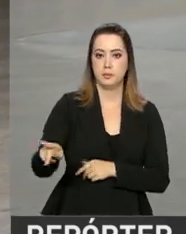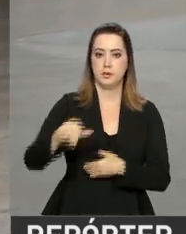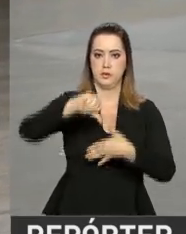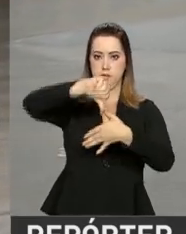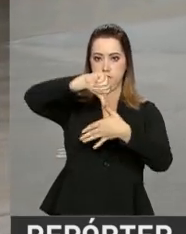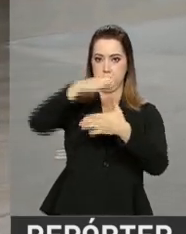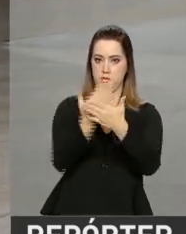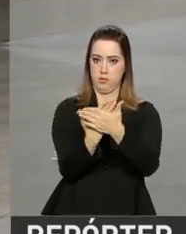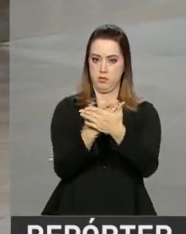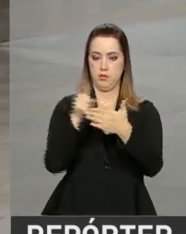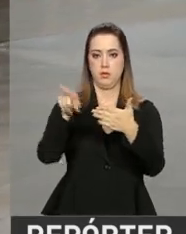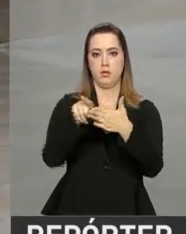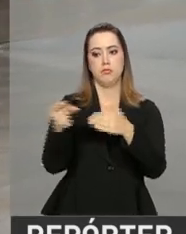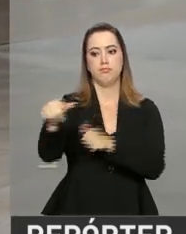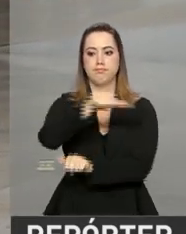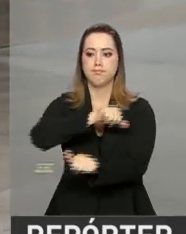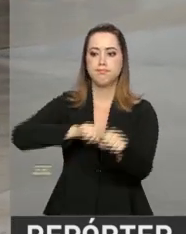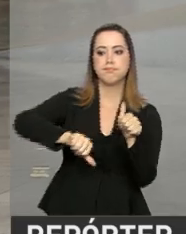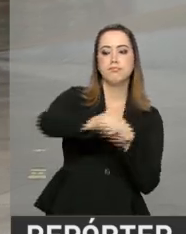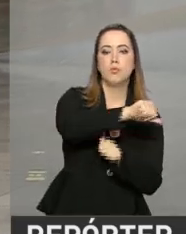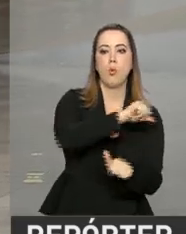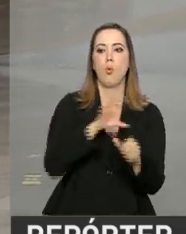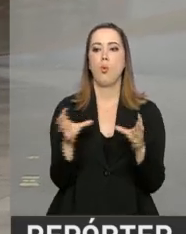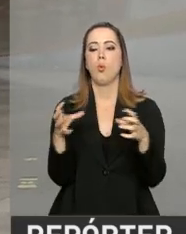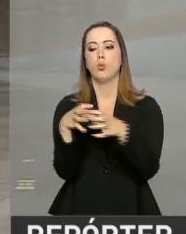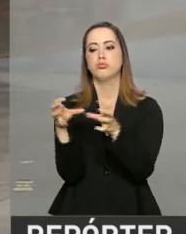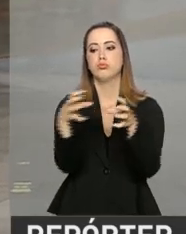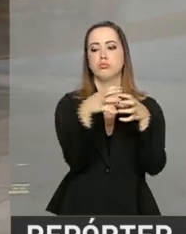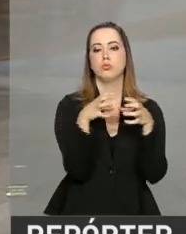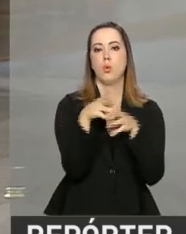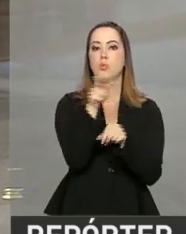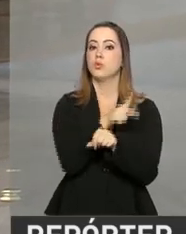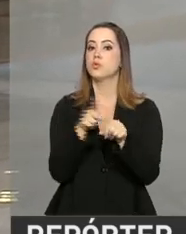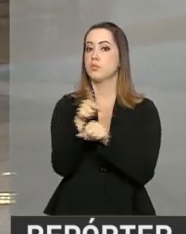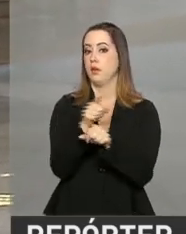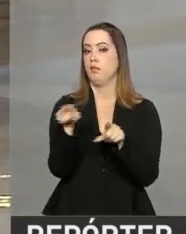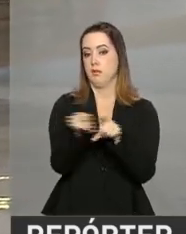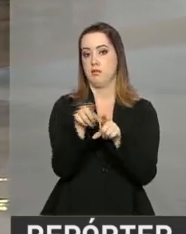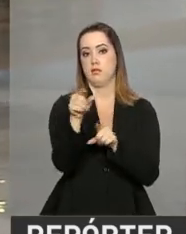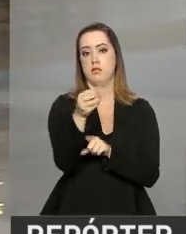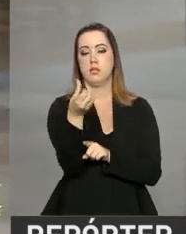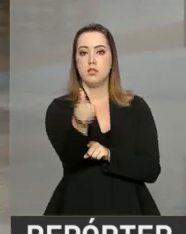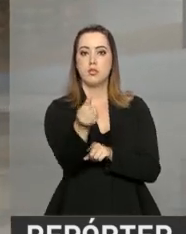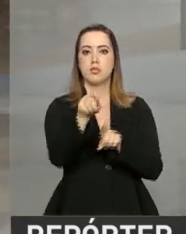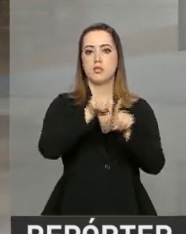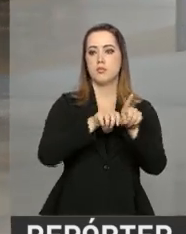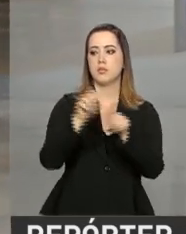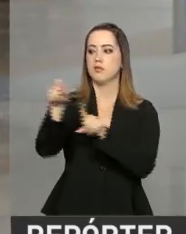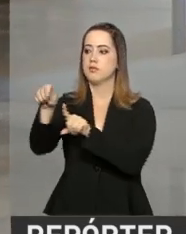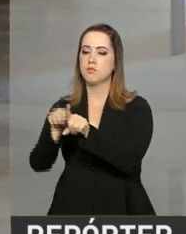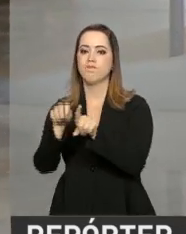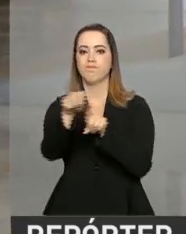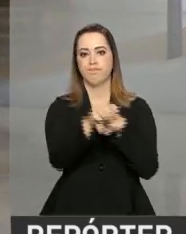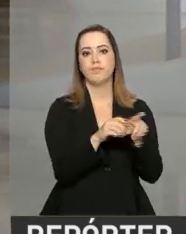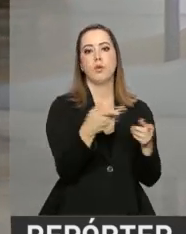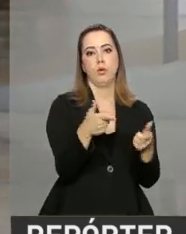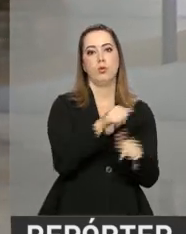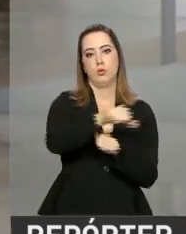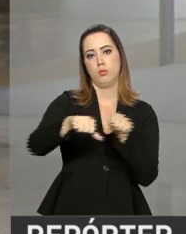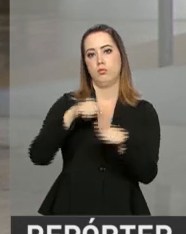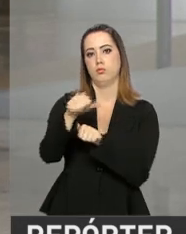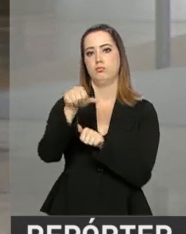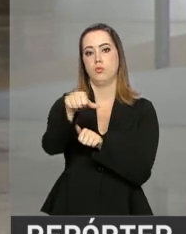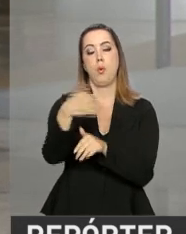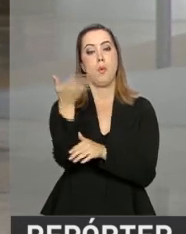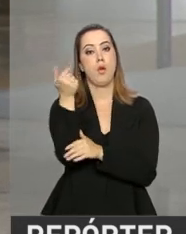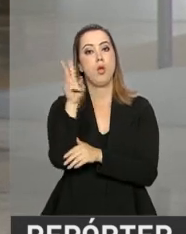entre os países que fazem parte do bloco de 6 em 6 meses. Em julho passado, era a vez da Venezuela assumir a presidência do